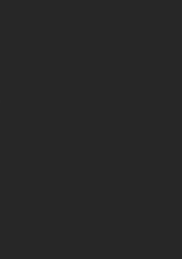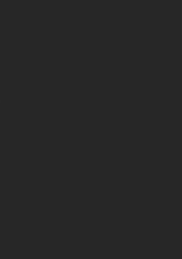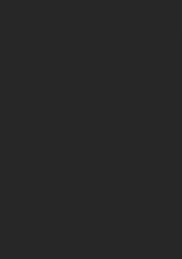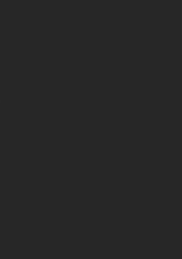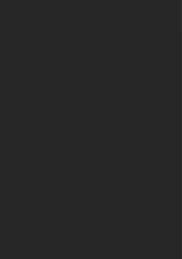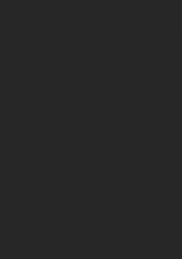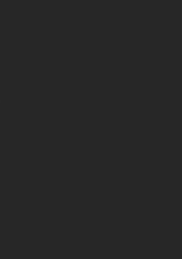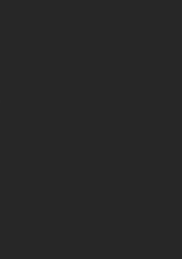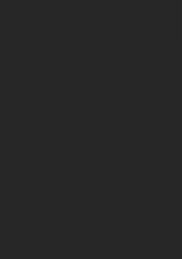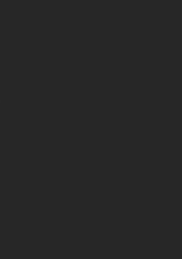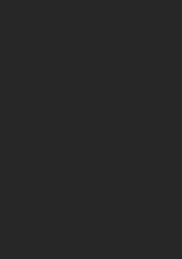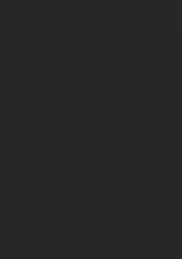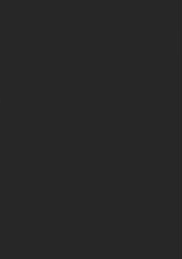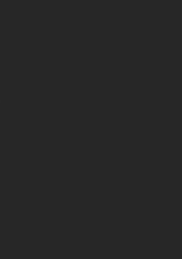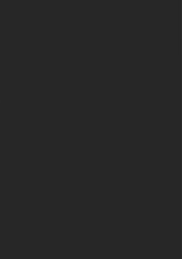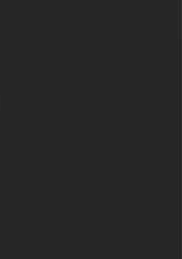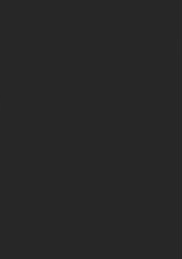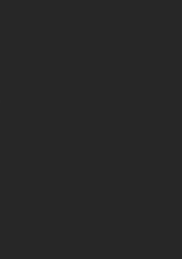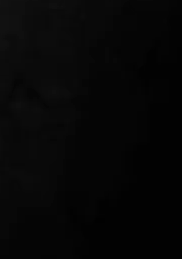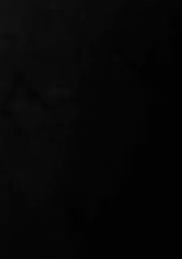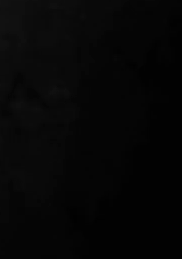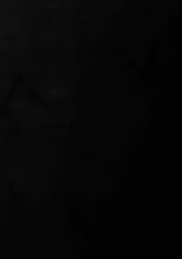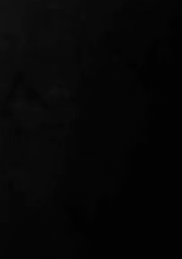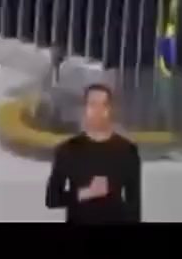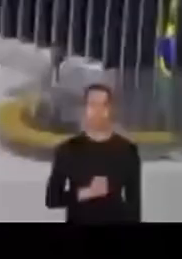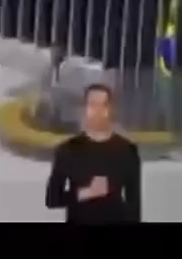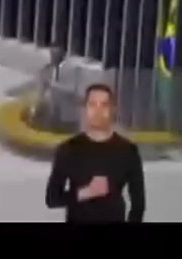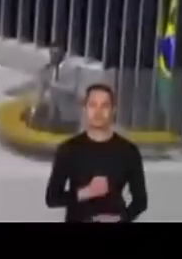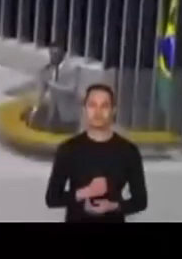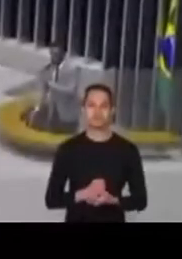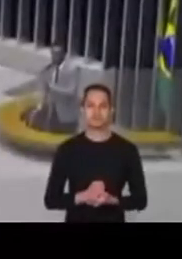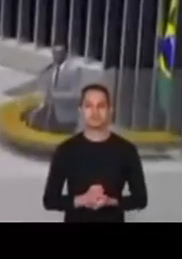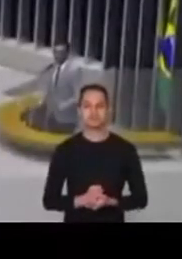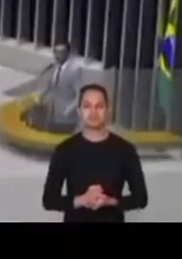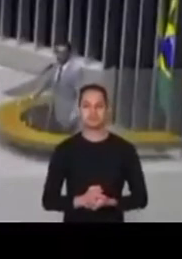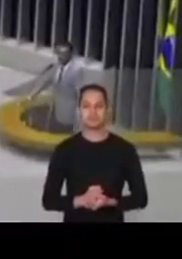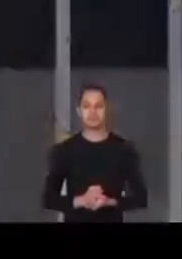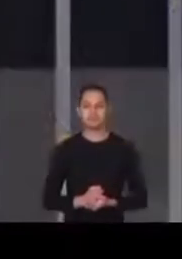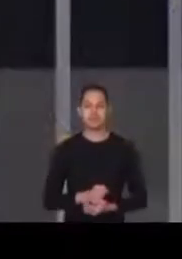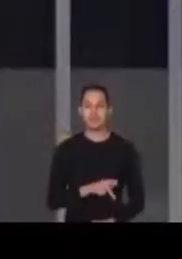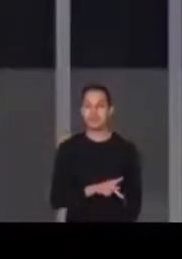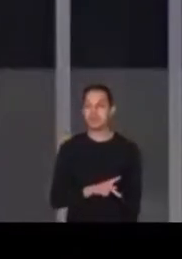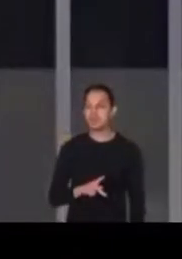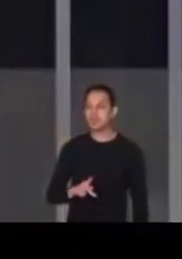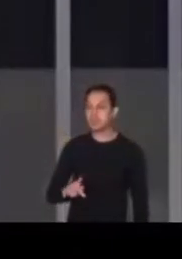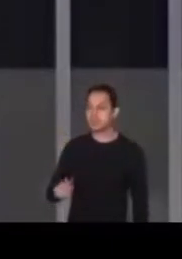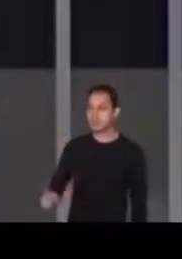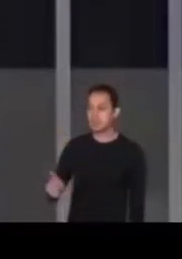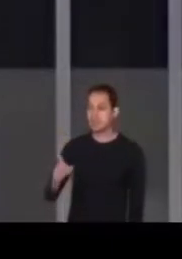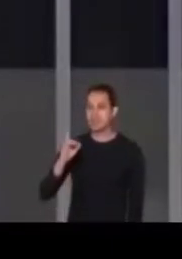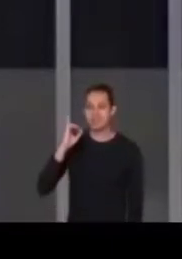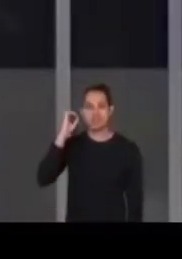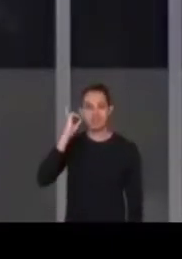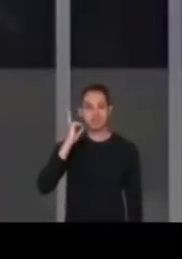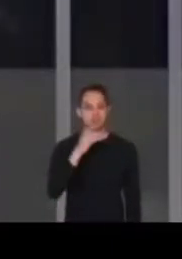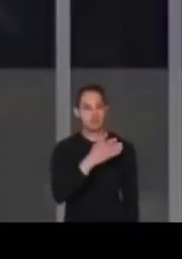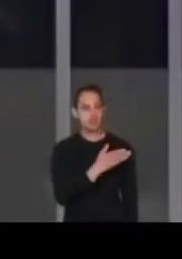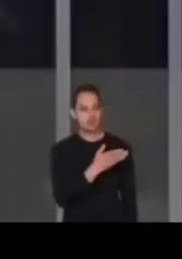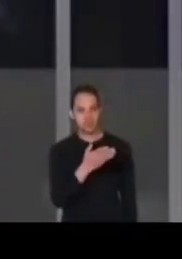De acordo com alguns de vocês, ele é o traidor. Senhor presidente, senhores deputados e